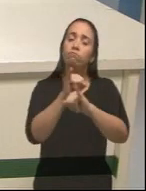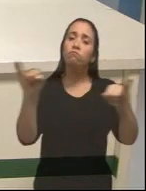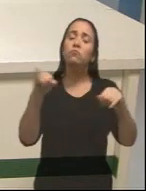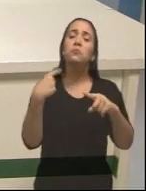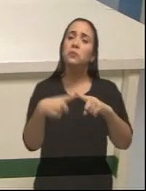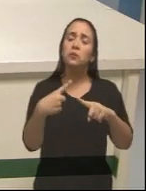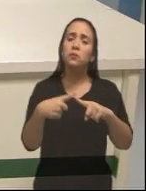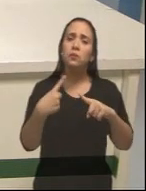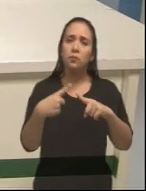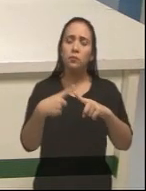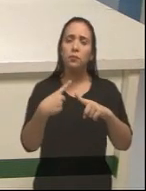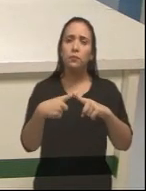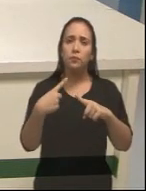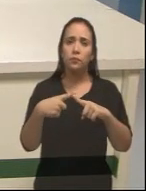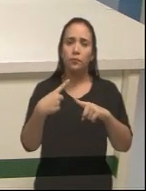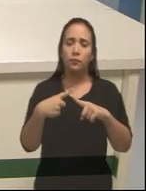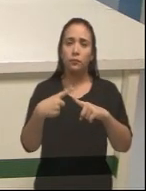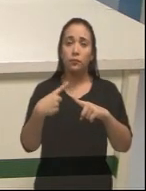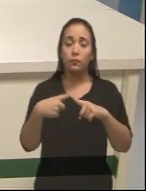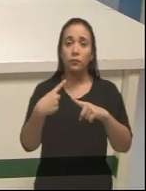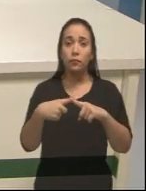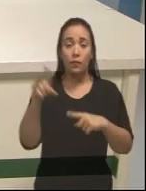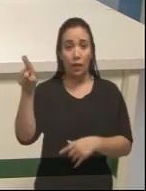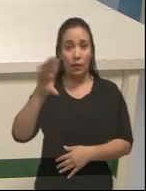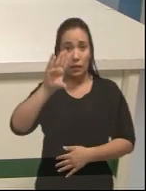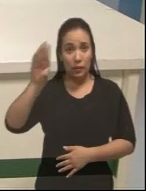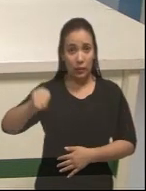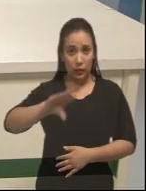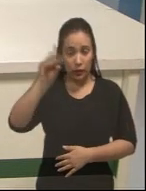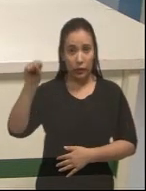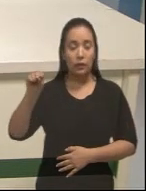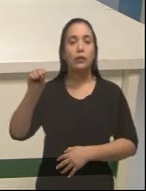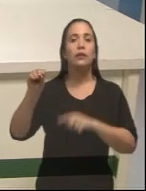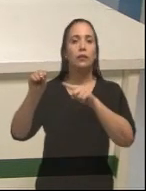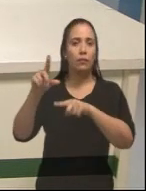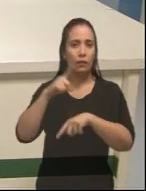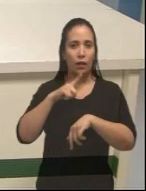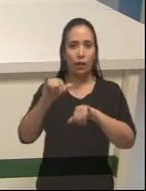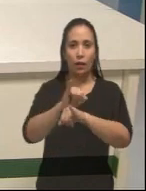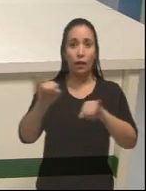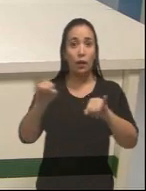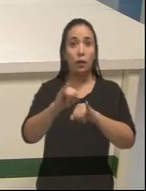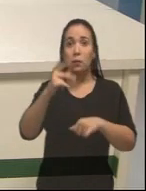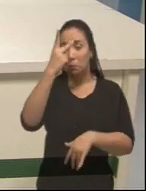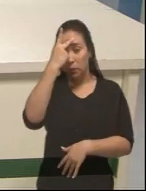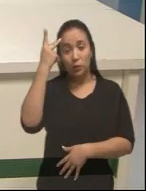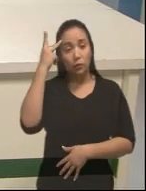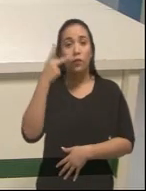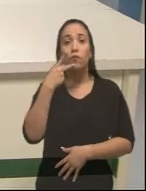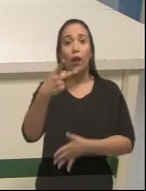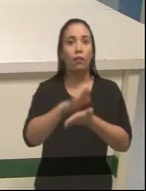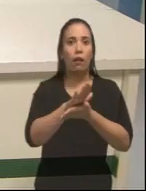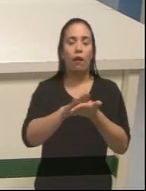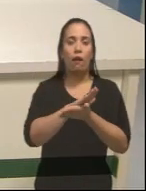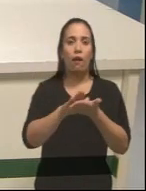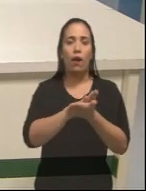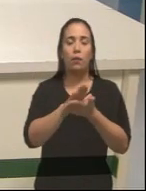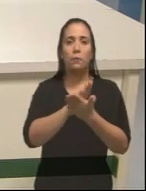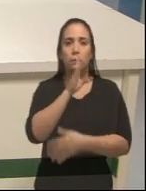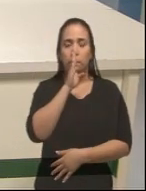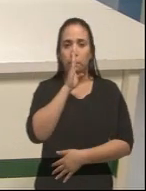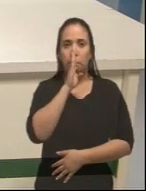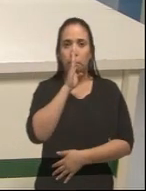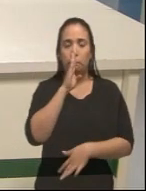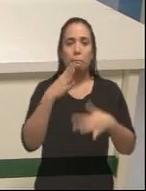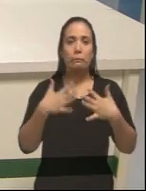cá, o presidencial Ciro Gomes tem um problema sério na campanha dele. Ninguém fala dele. Quando fala, é alguma coisa